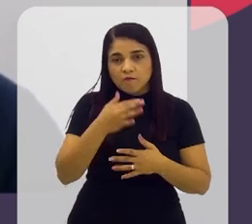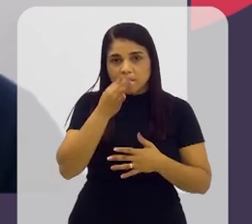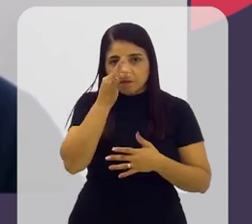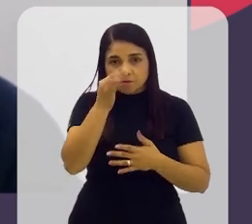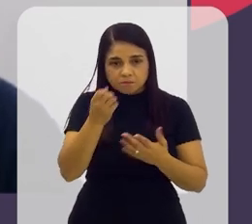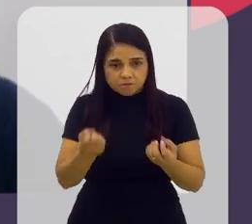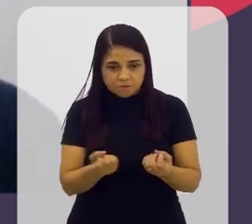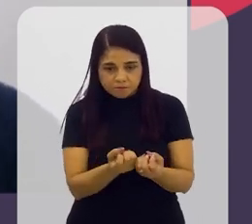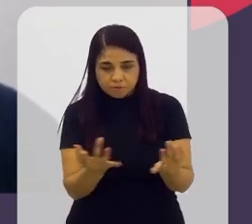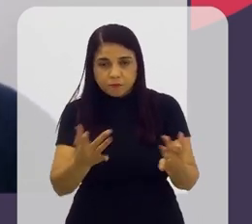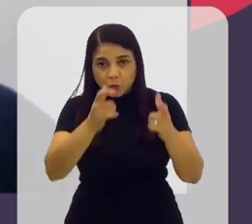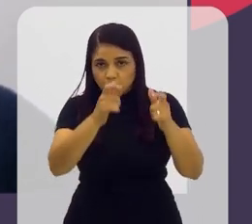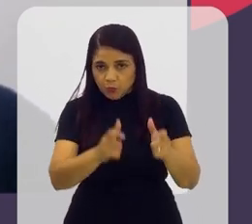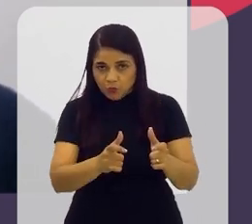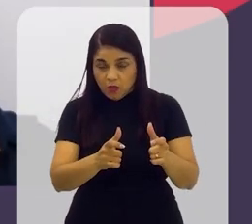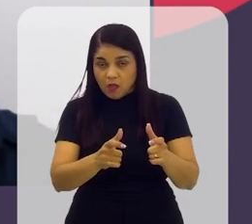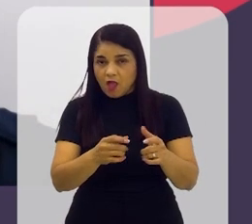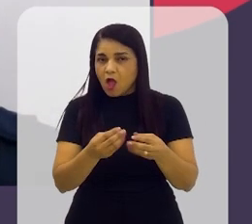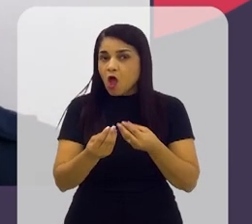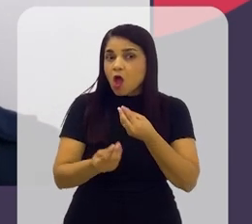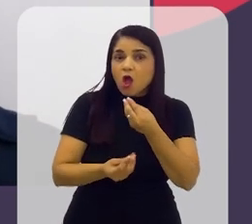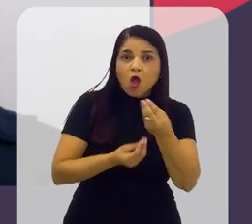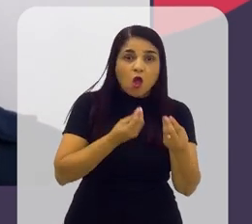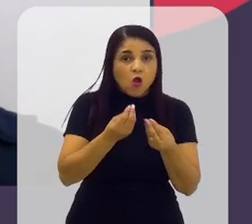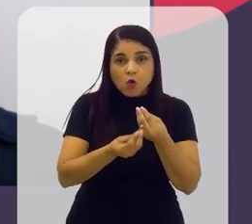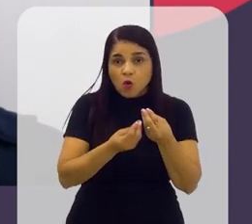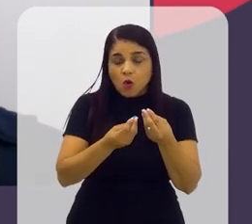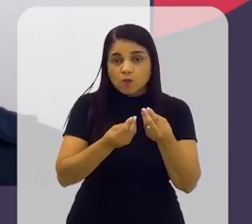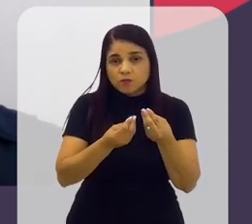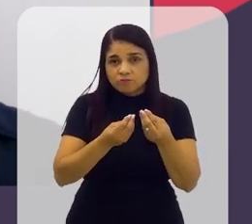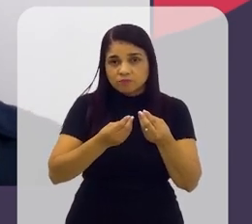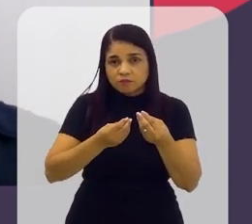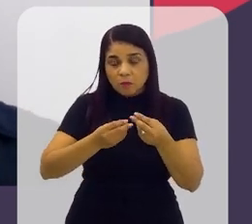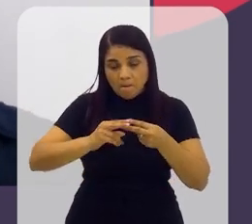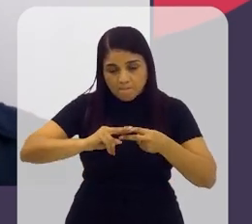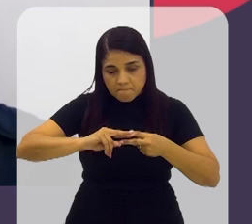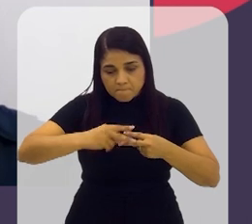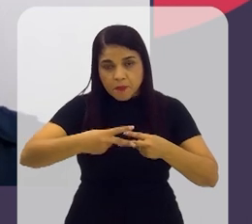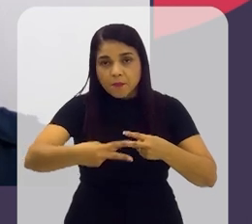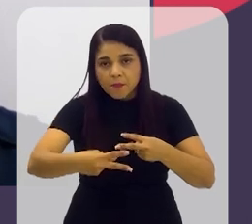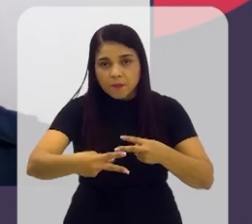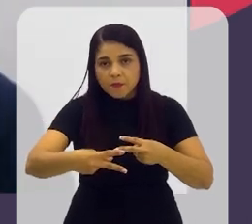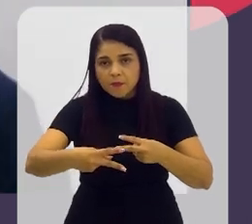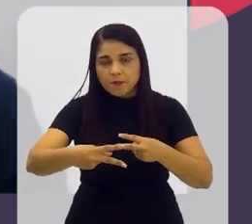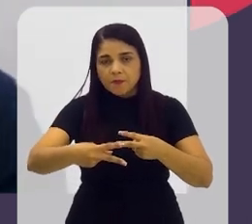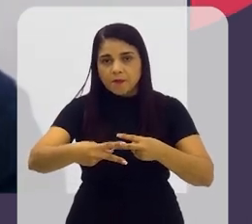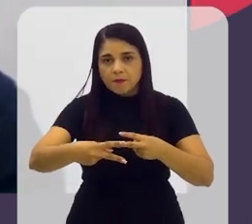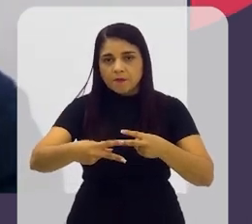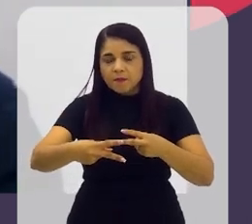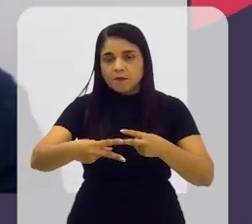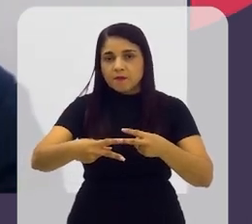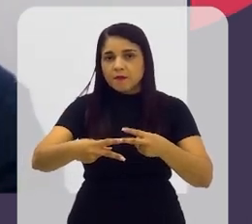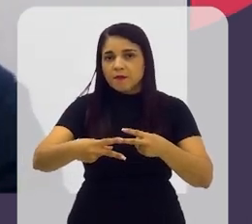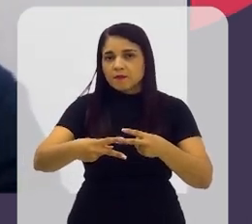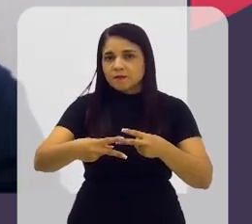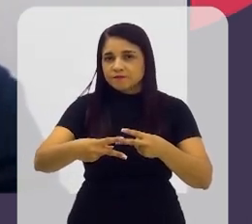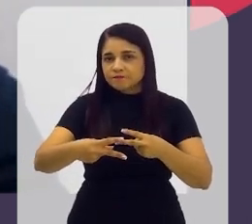Agora, de que forma esse impacto vai surtir? O impacto pode ser, assim,